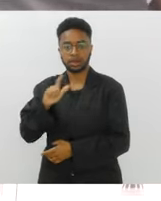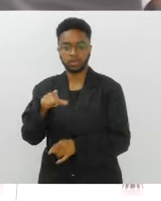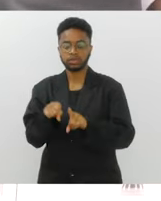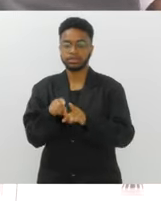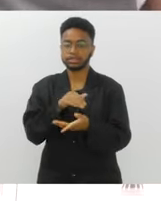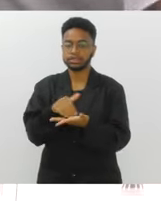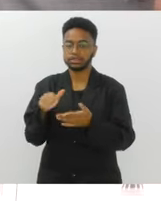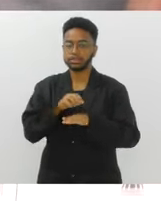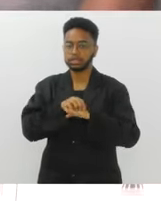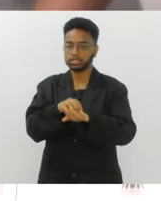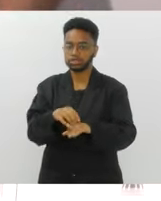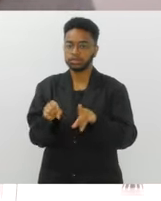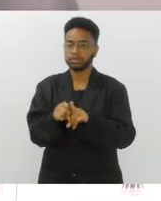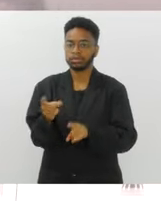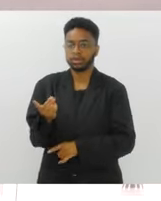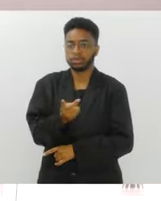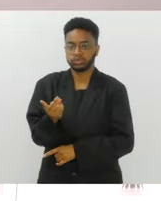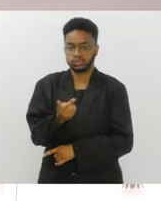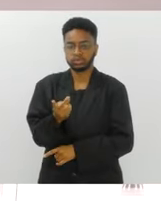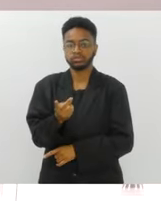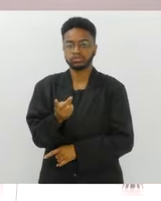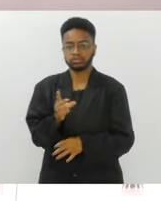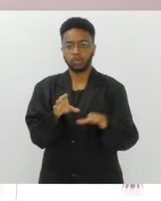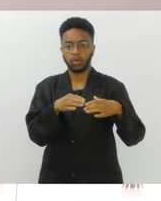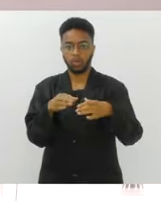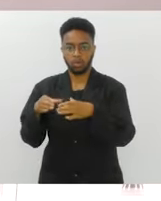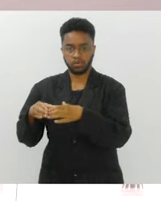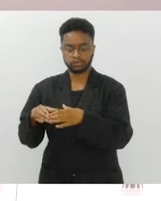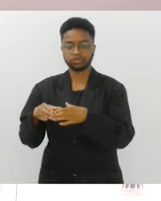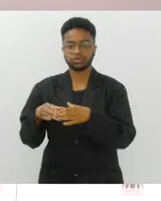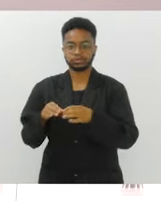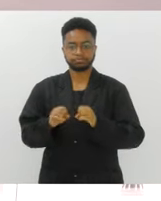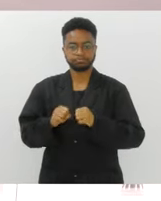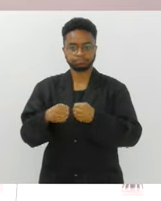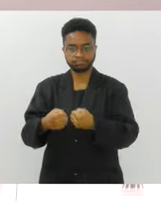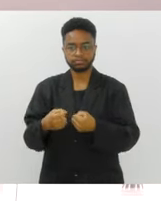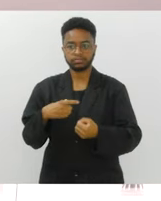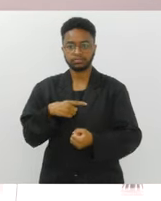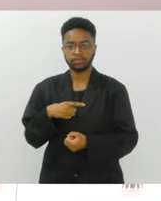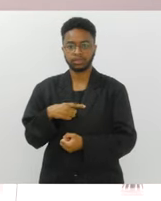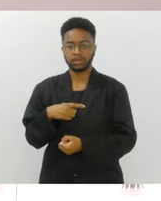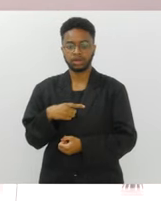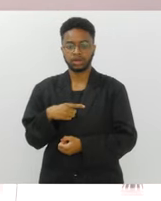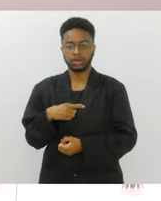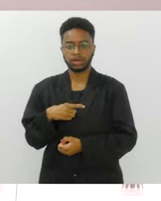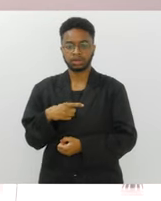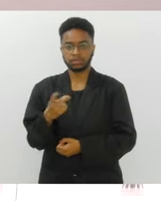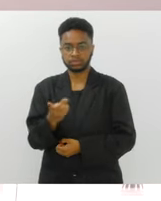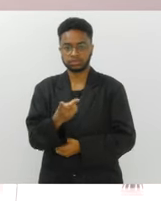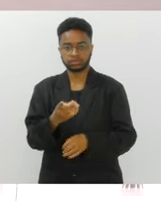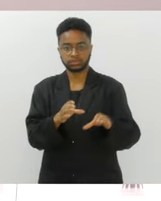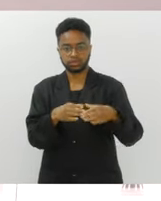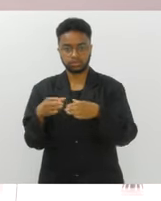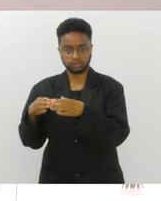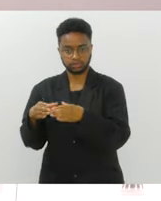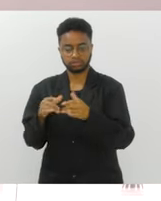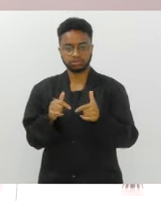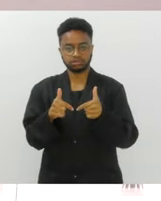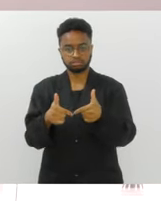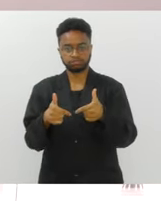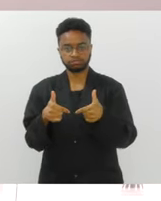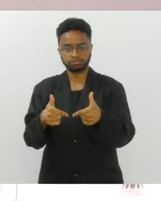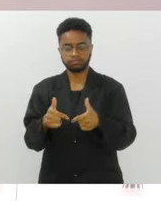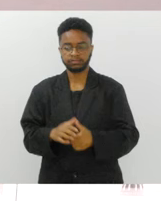e essas duas comissões à frente e a Comissão de Transporte, que são dois grupos bastante atuantes.